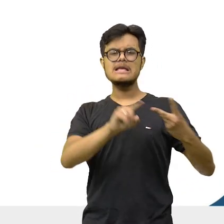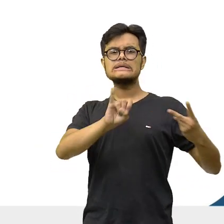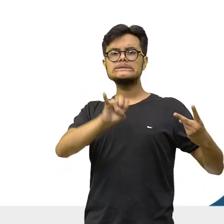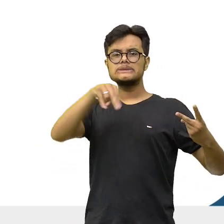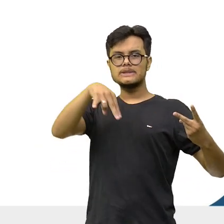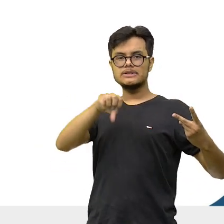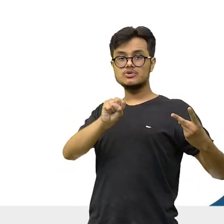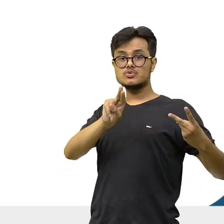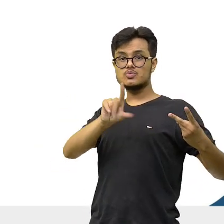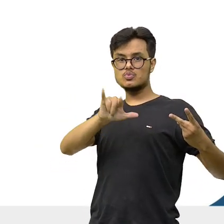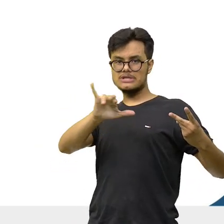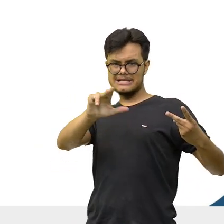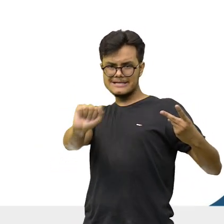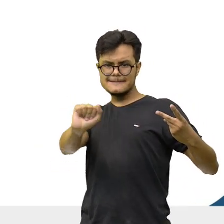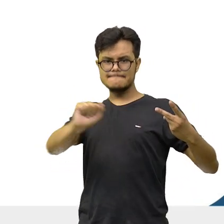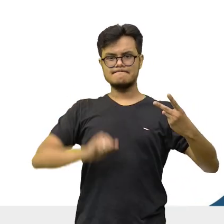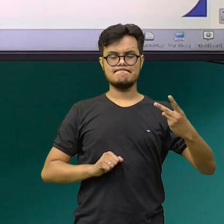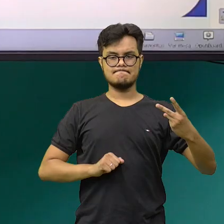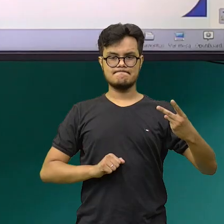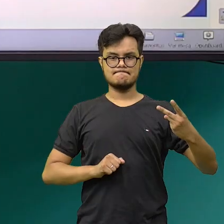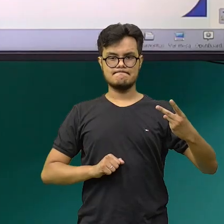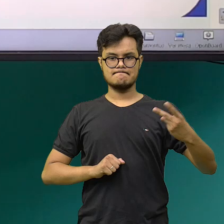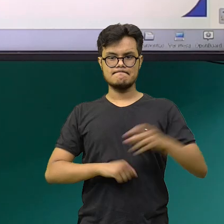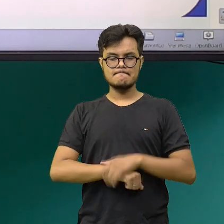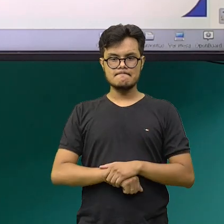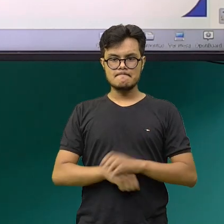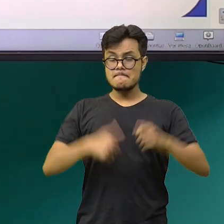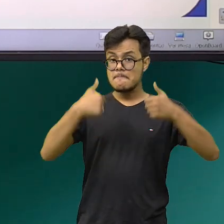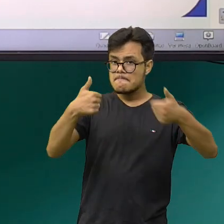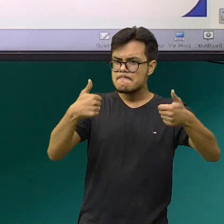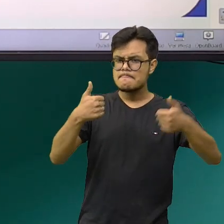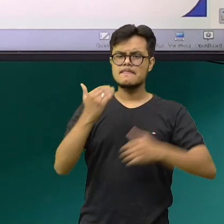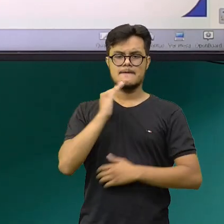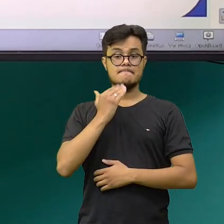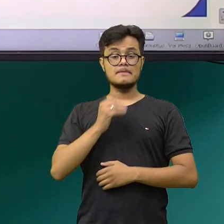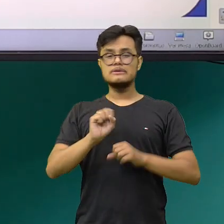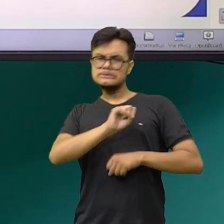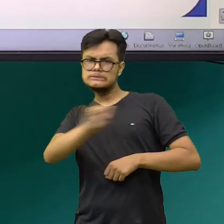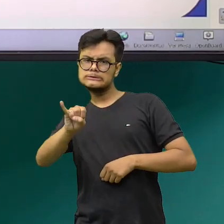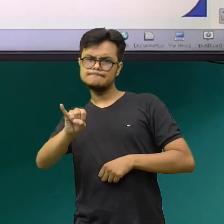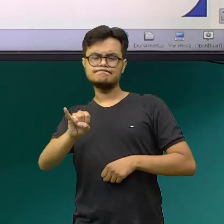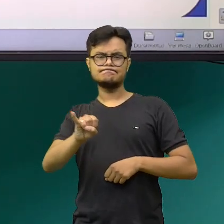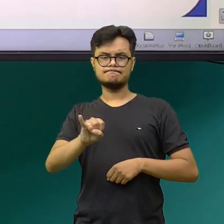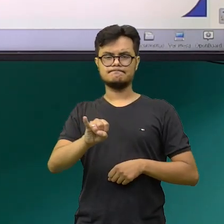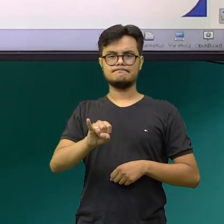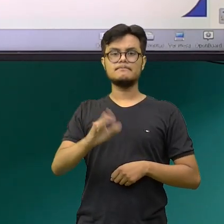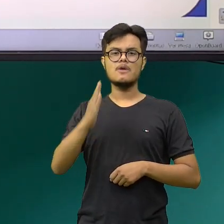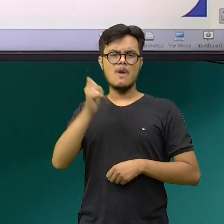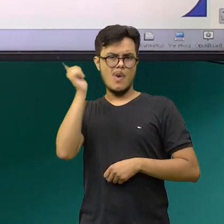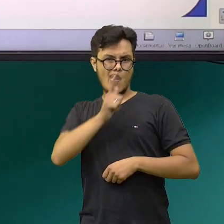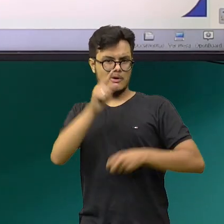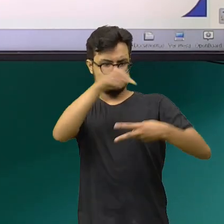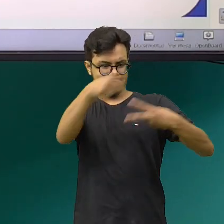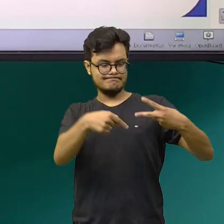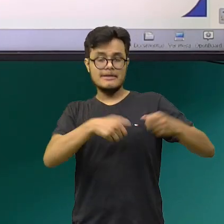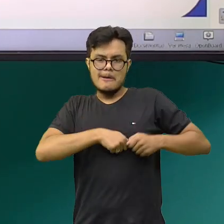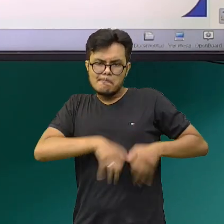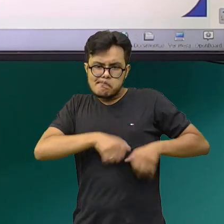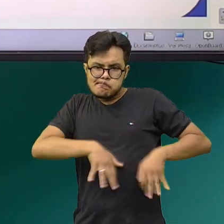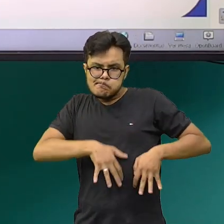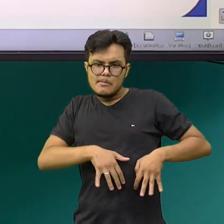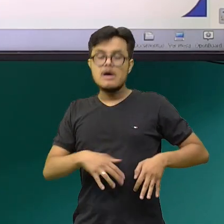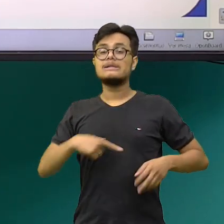insulina. Chama a Gabi. Quando você chama a Gabi, você então tem a porção